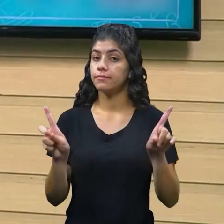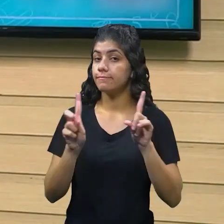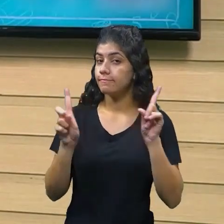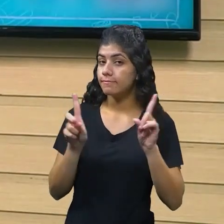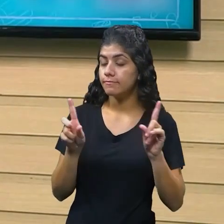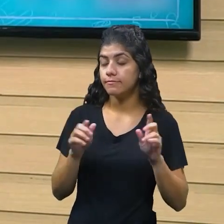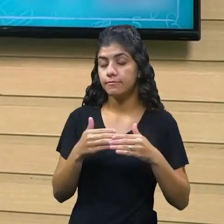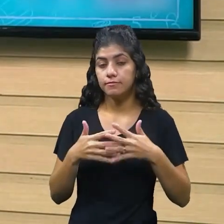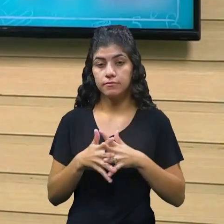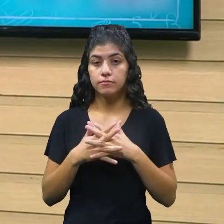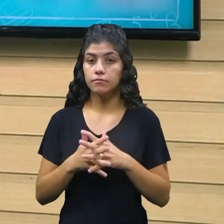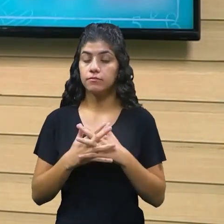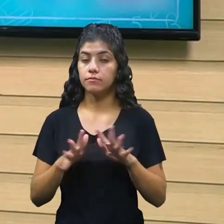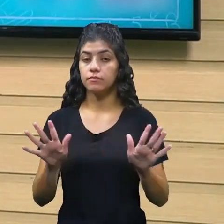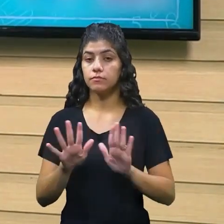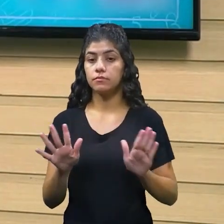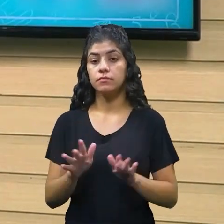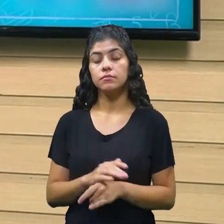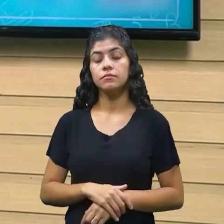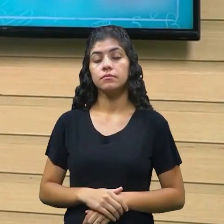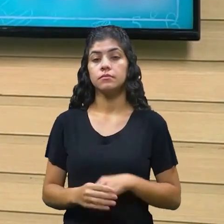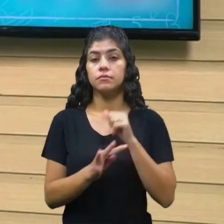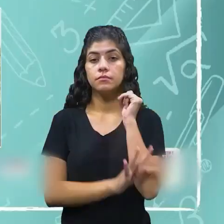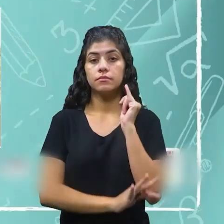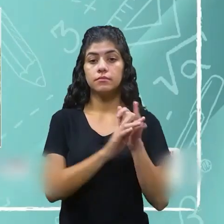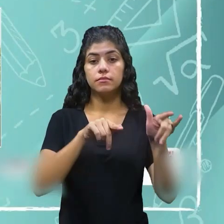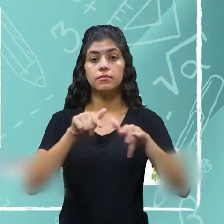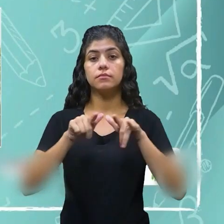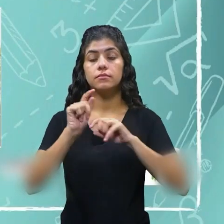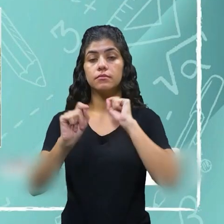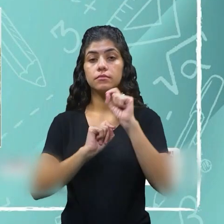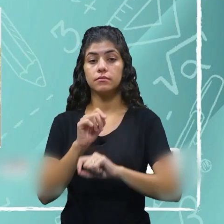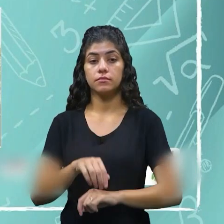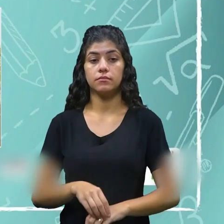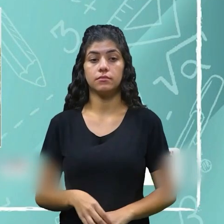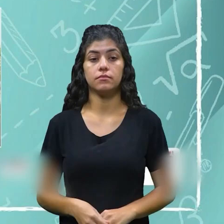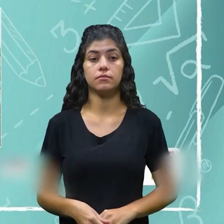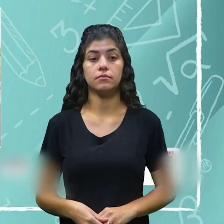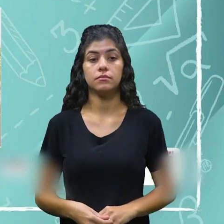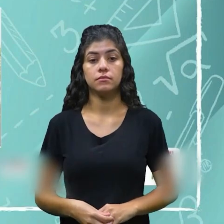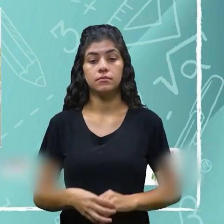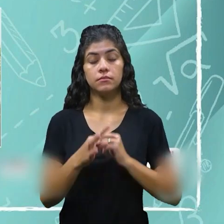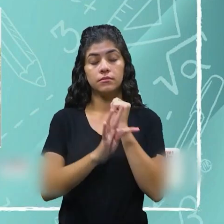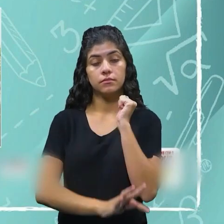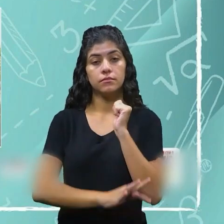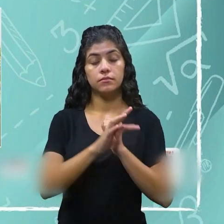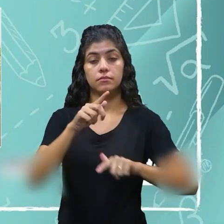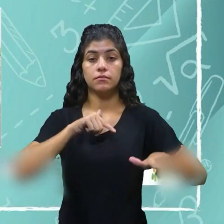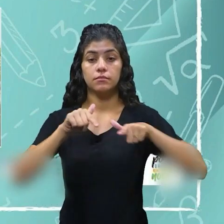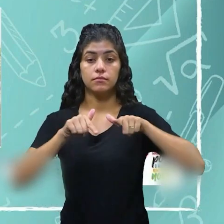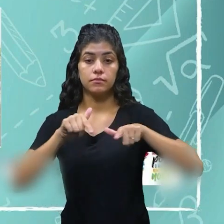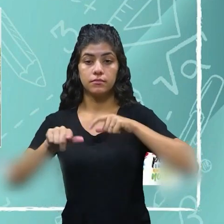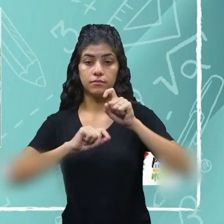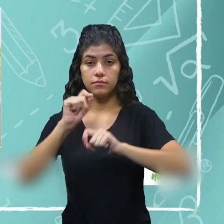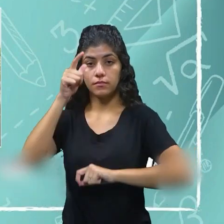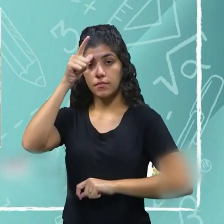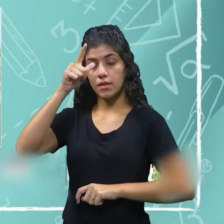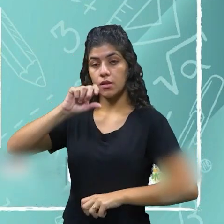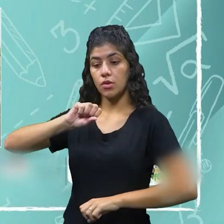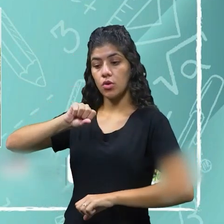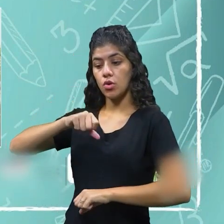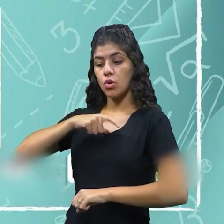Então, professor, para a física, o que é considerado trabalho? Em física, você realiza um trabalho exercendo força sobre